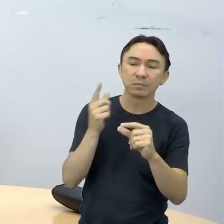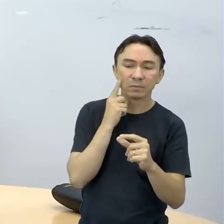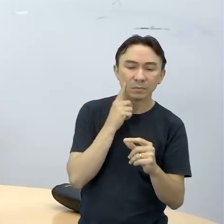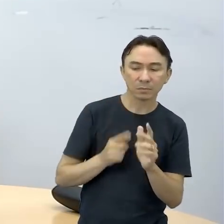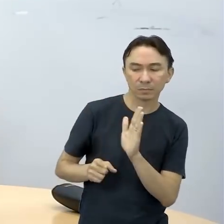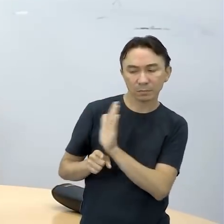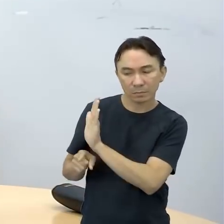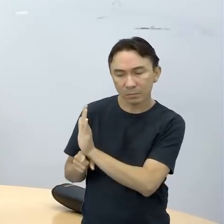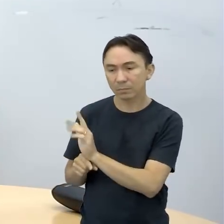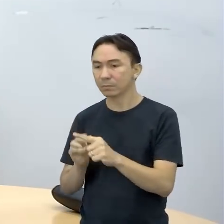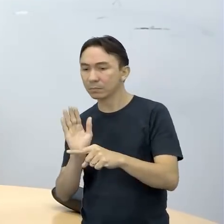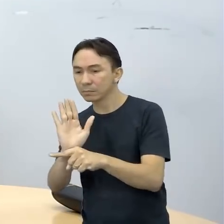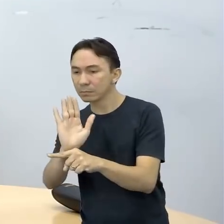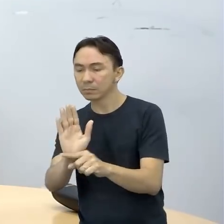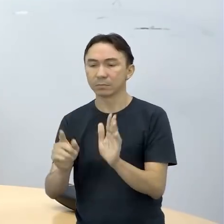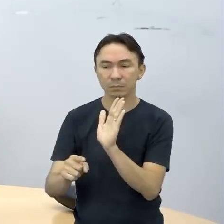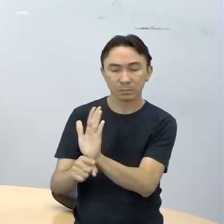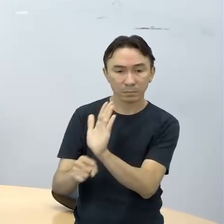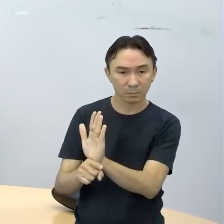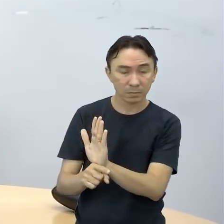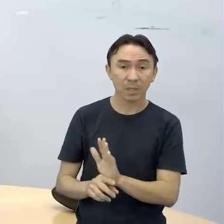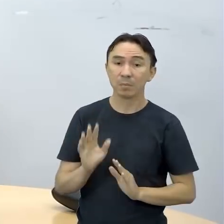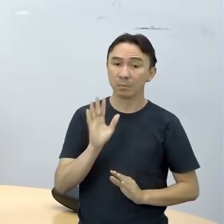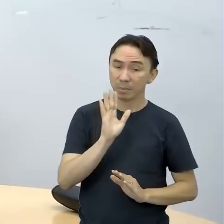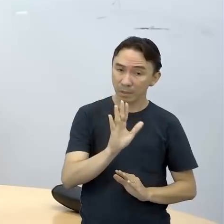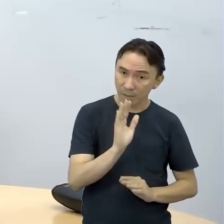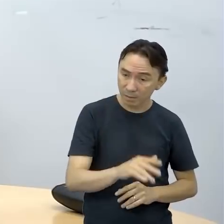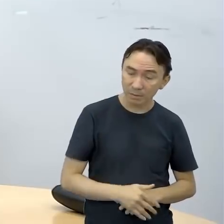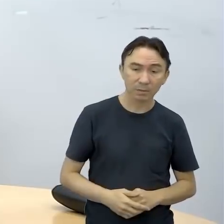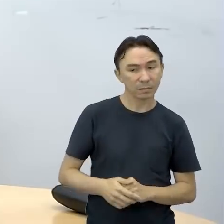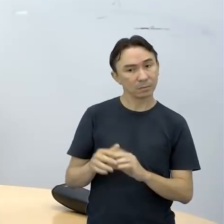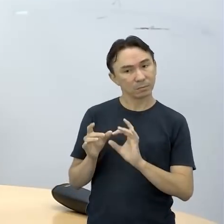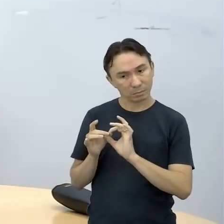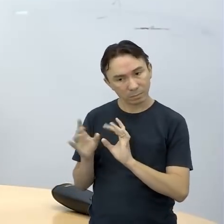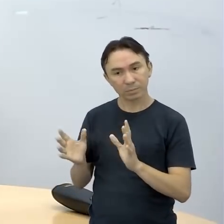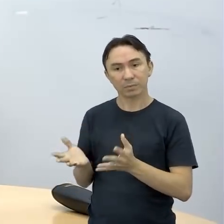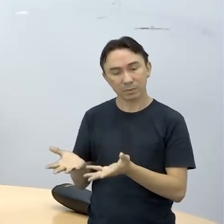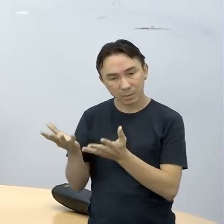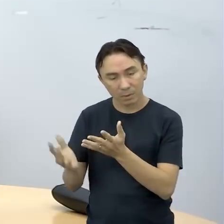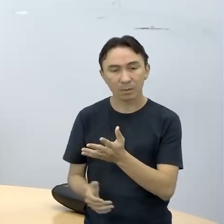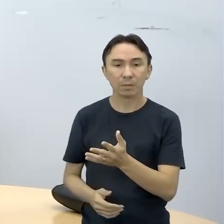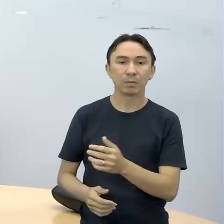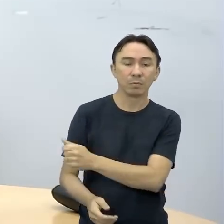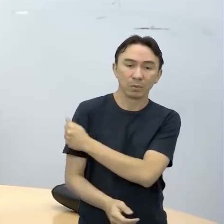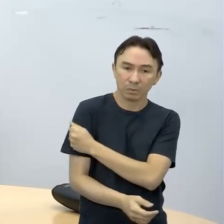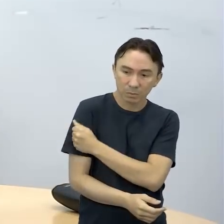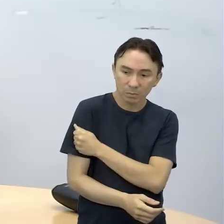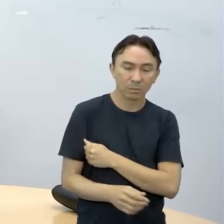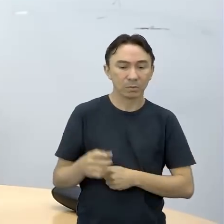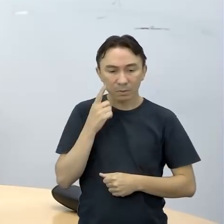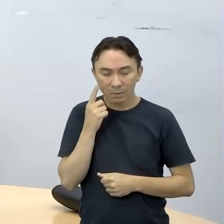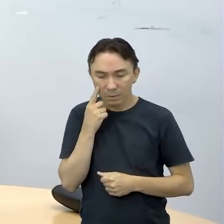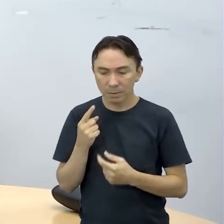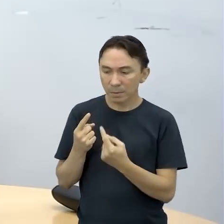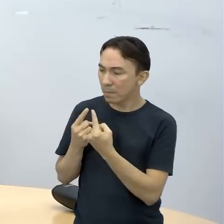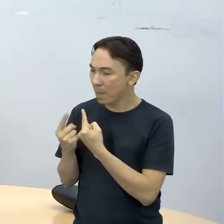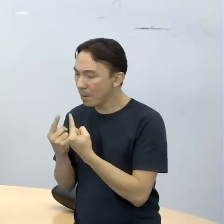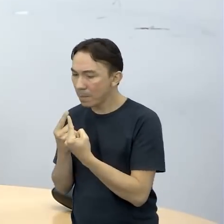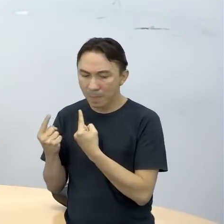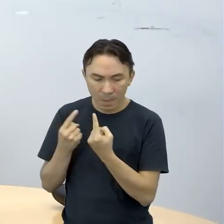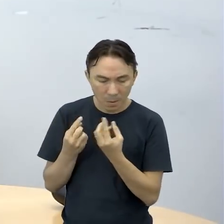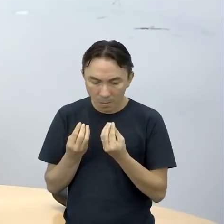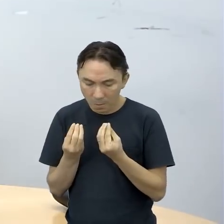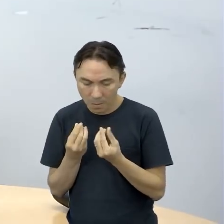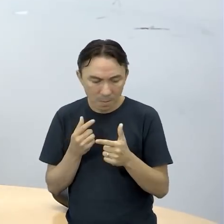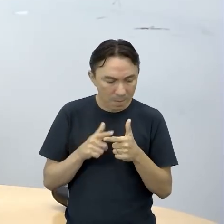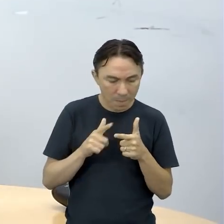que os estudantes, permitindo que os estudantes discutam, que eles cheguem à resolução de determinado problema, né,